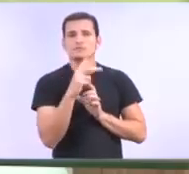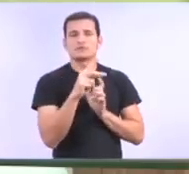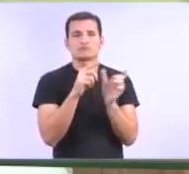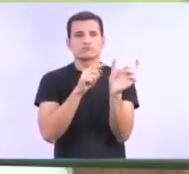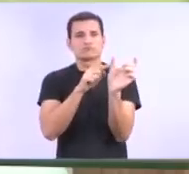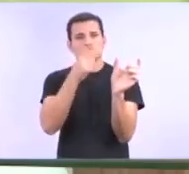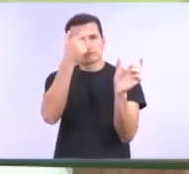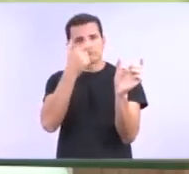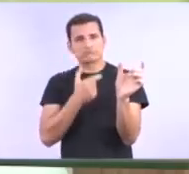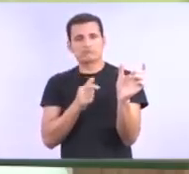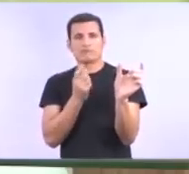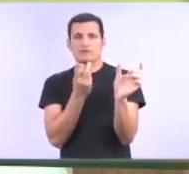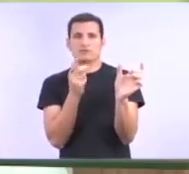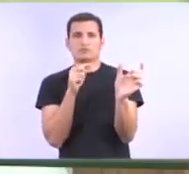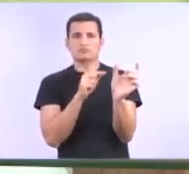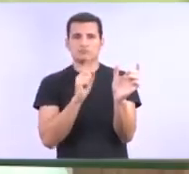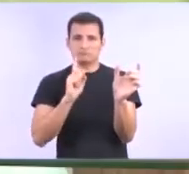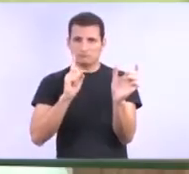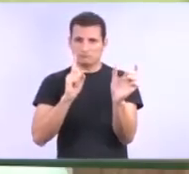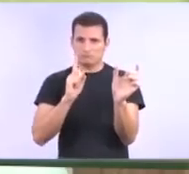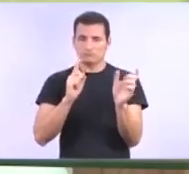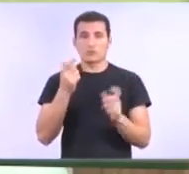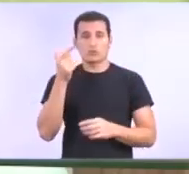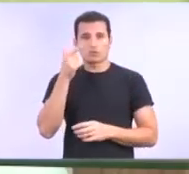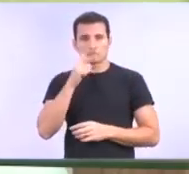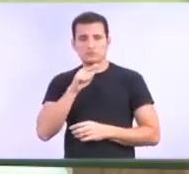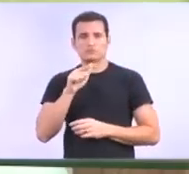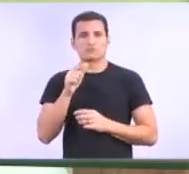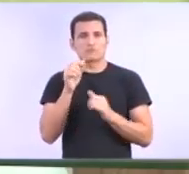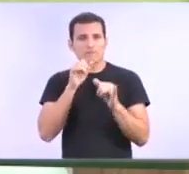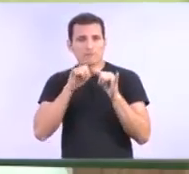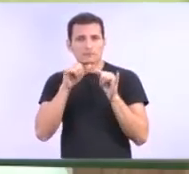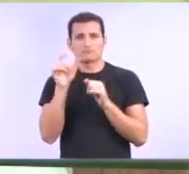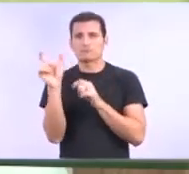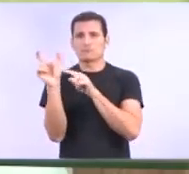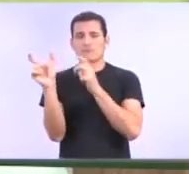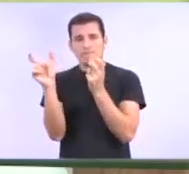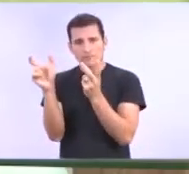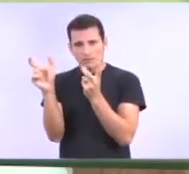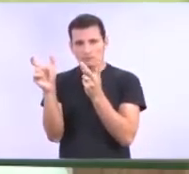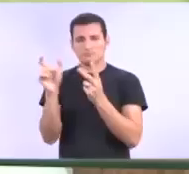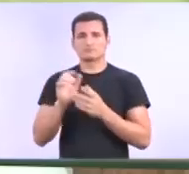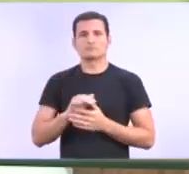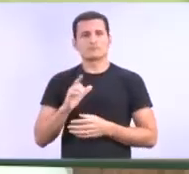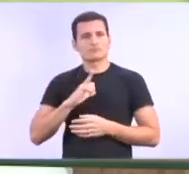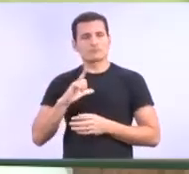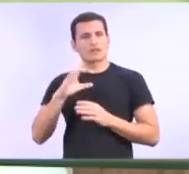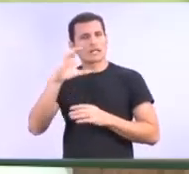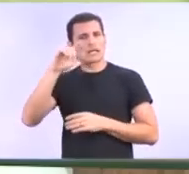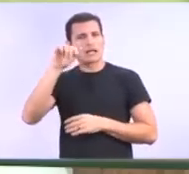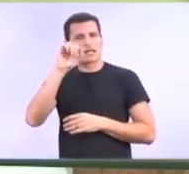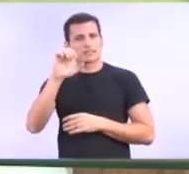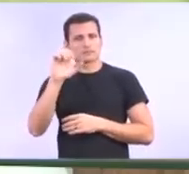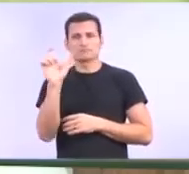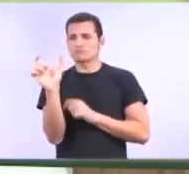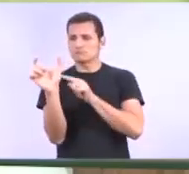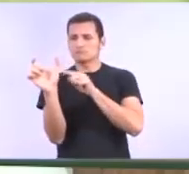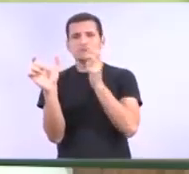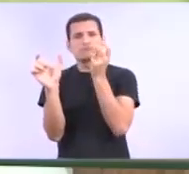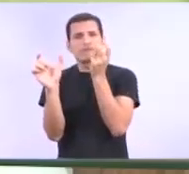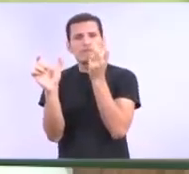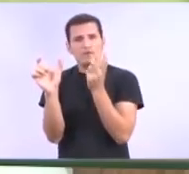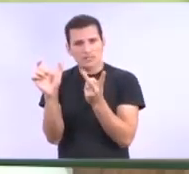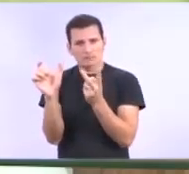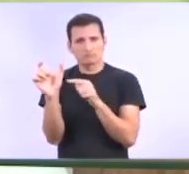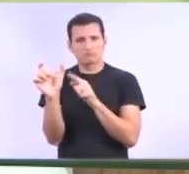gente vai conseguir essa informação lá na venda. Existe uma classe venda? Existe. A gente pode ver mais para